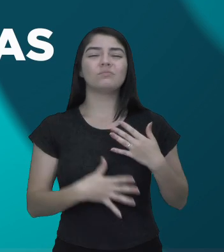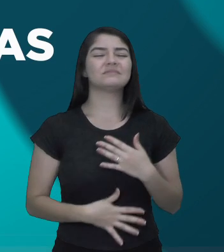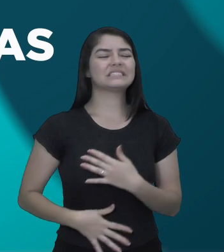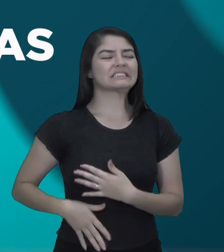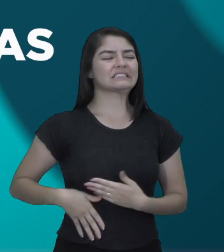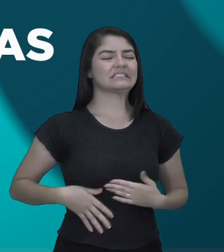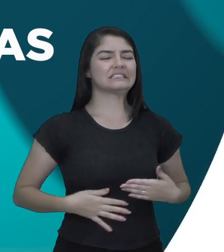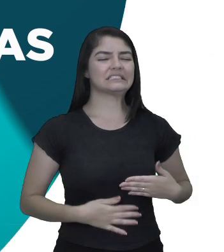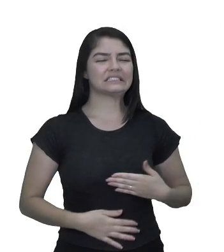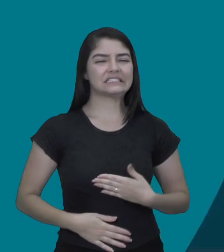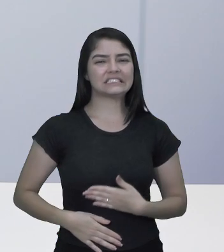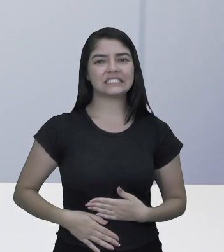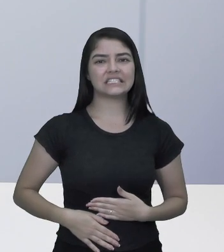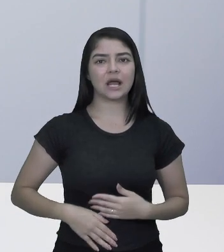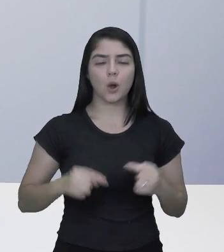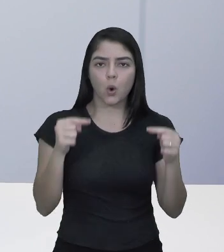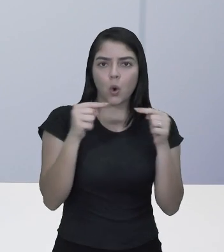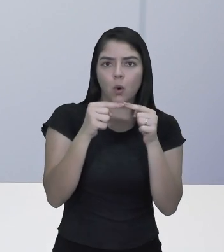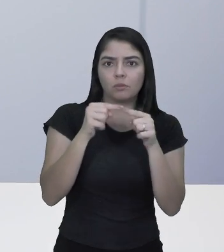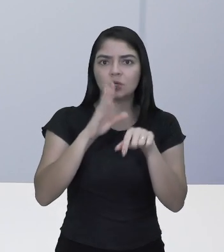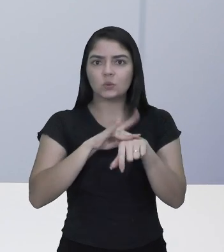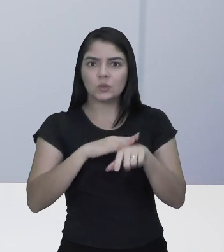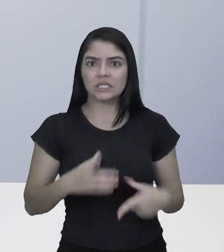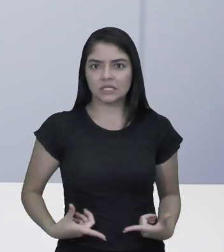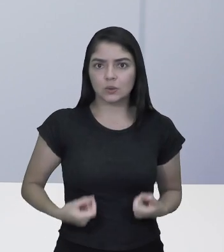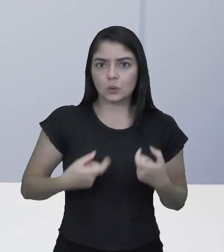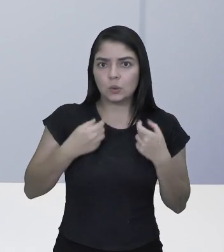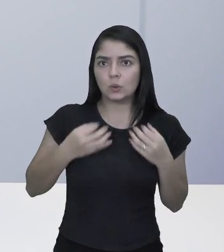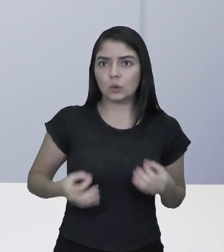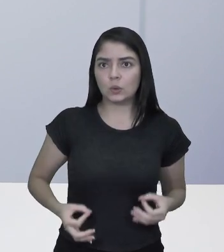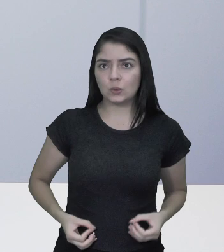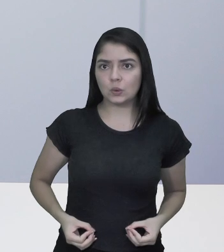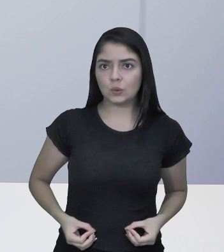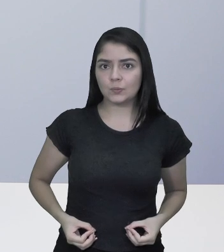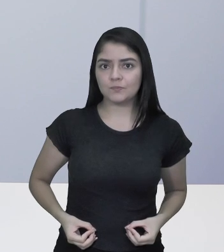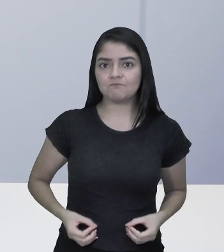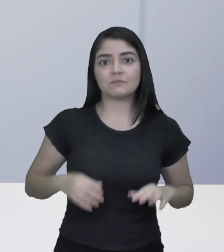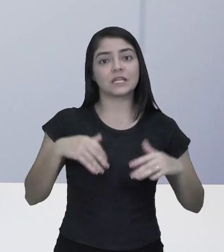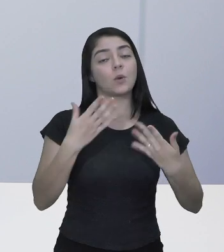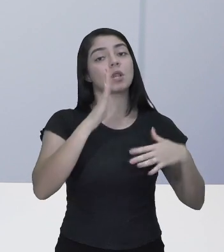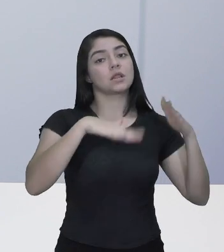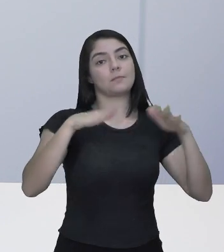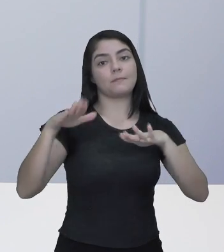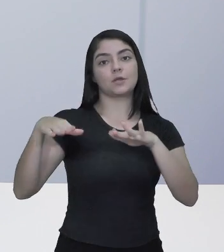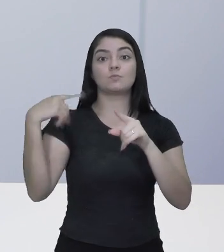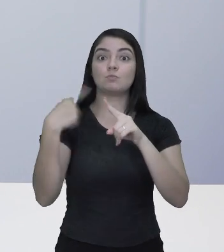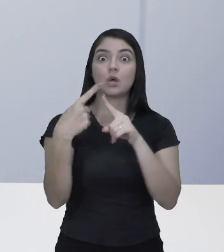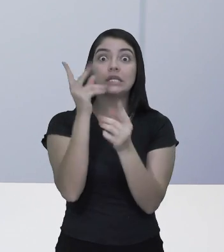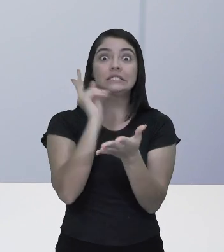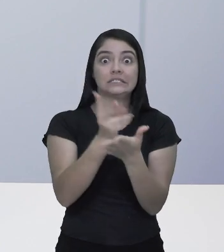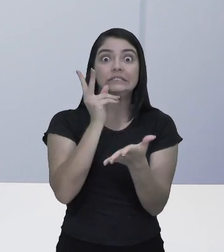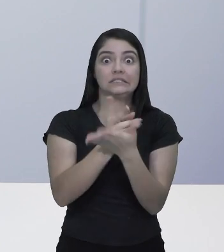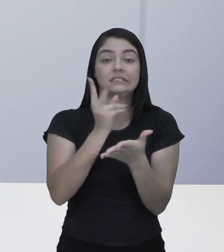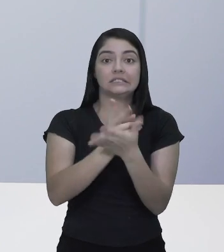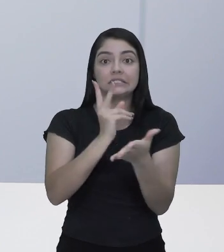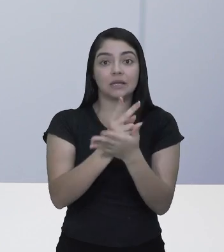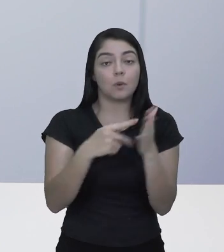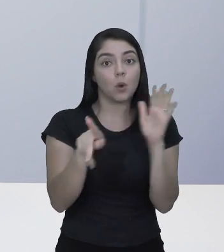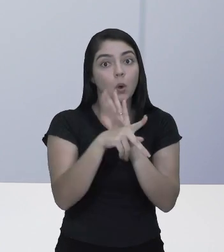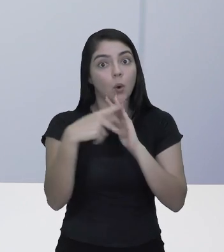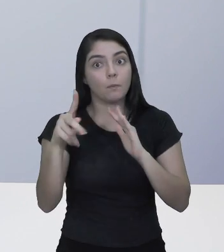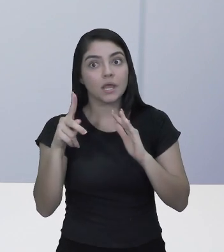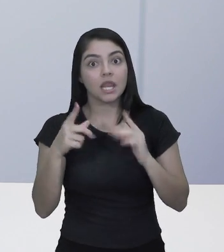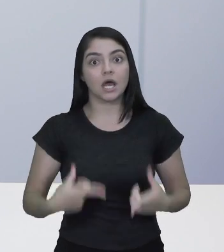são sintomas da doença? Depende. Esses sintomas são sintomas que não são diretamente relacionados a tumor de